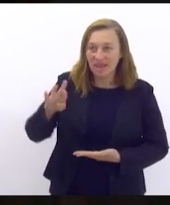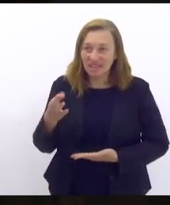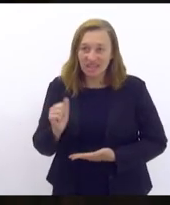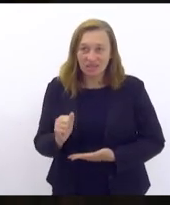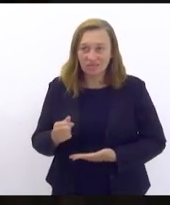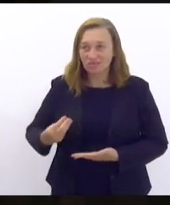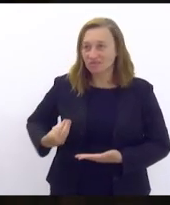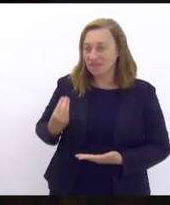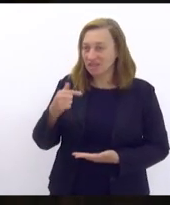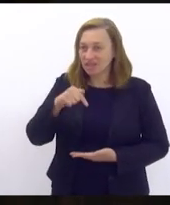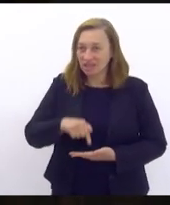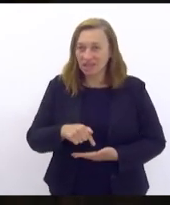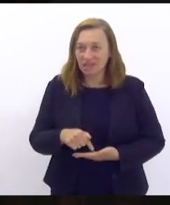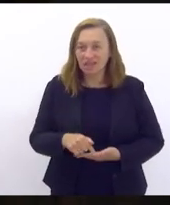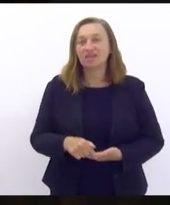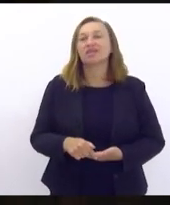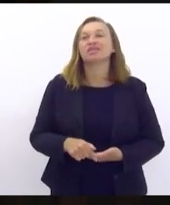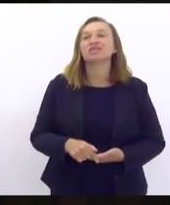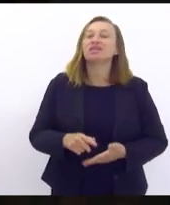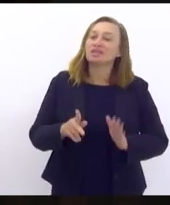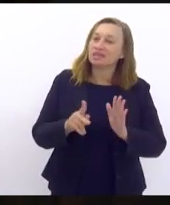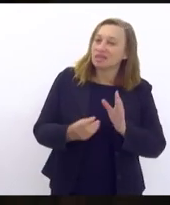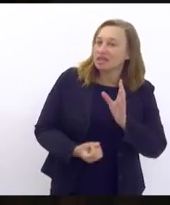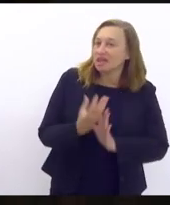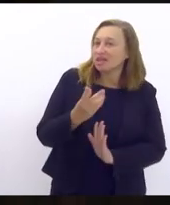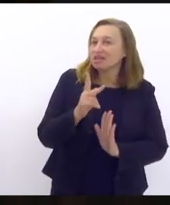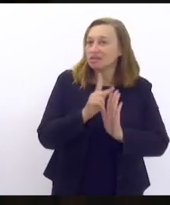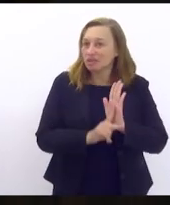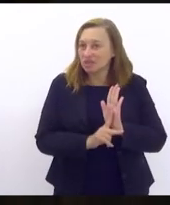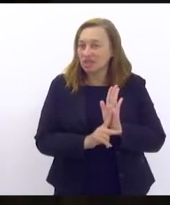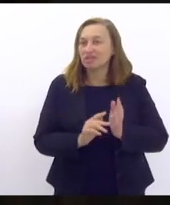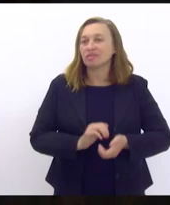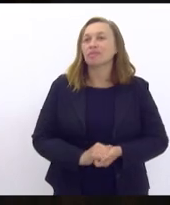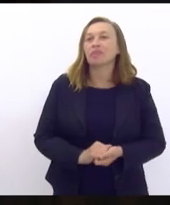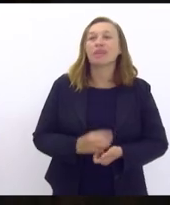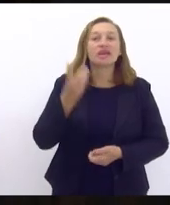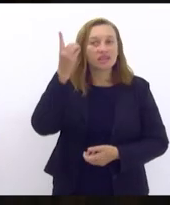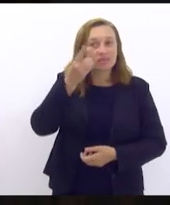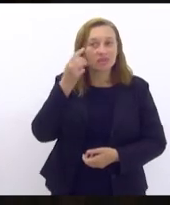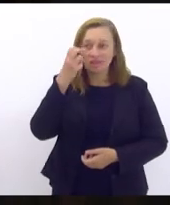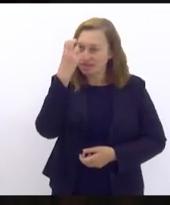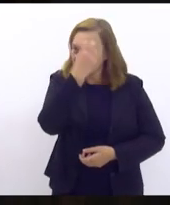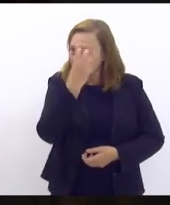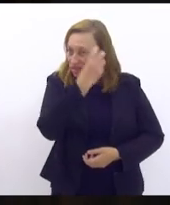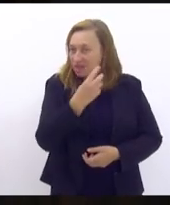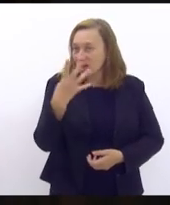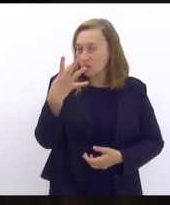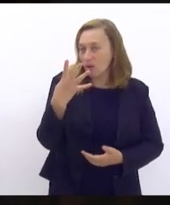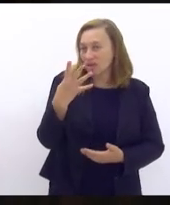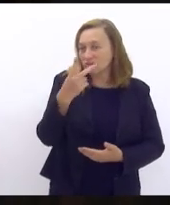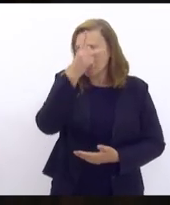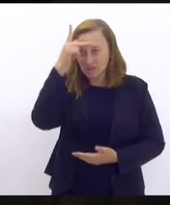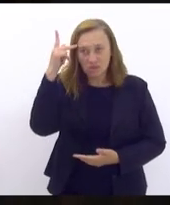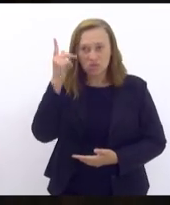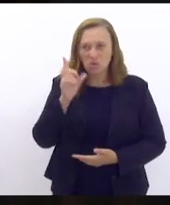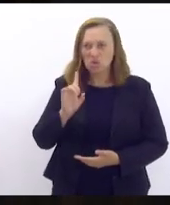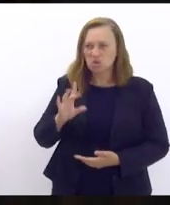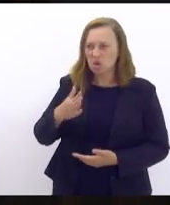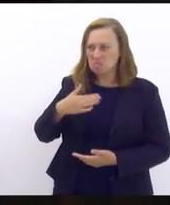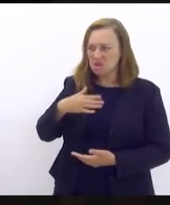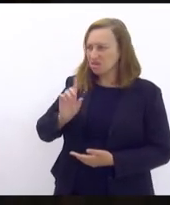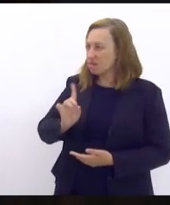gente não estaria fazendo esse projeto, deputada Verônica. Foi a quatro mãos, não é da cabeça da tia